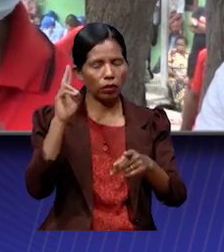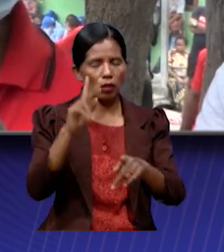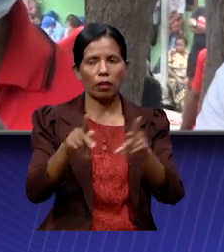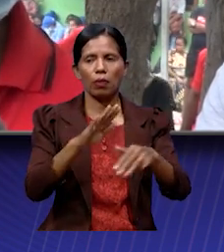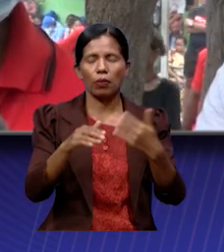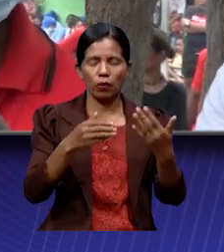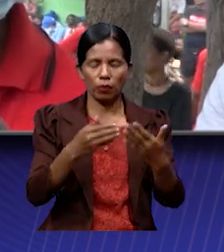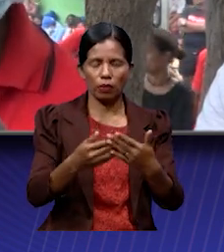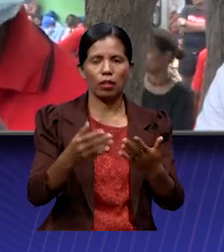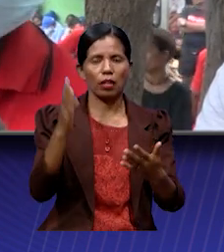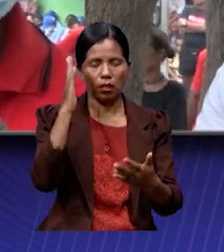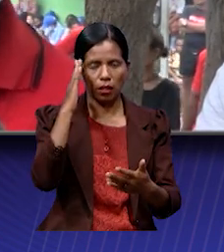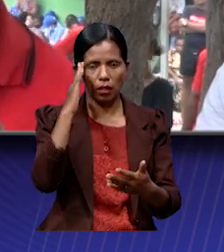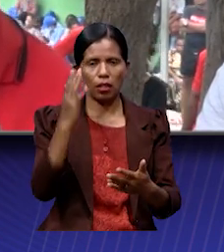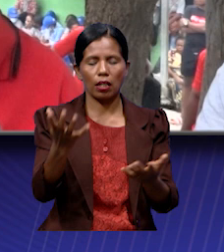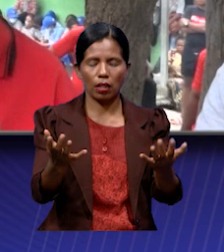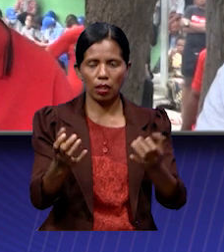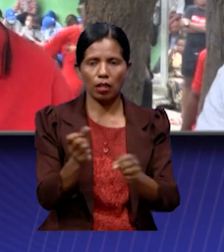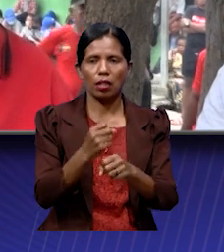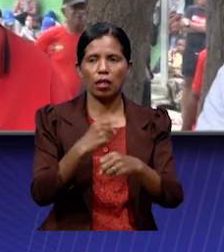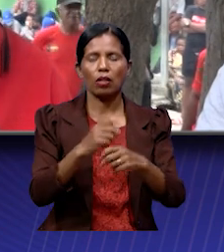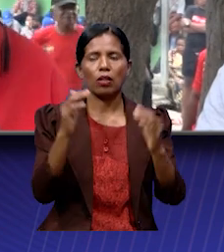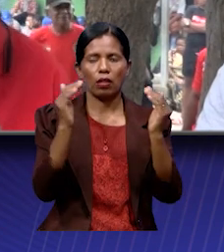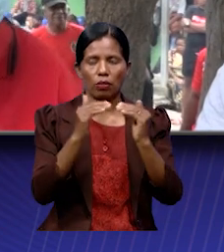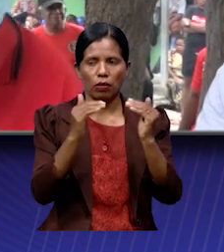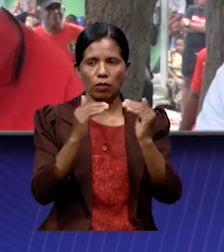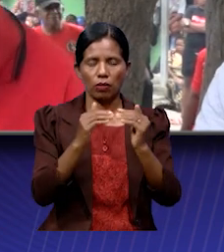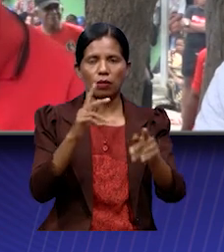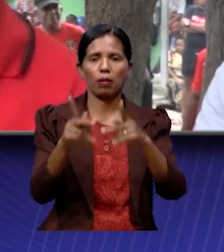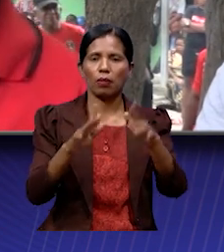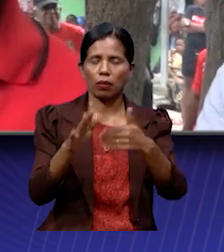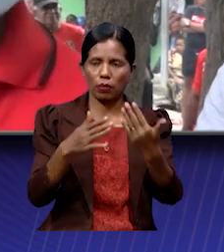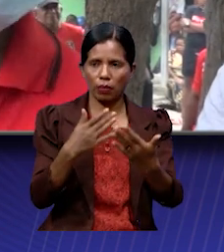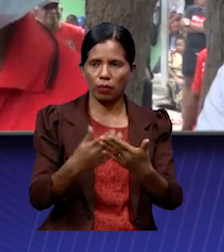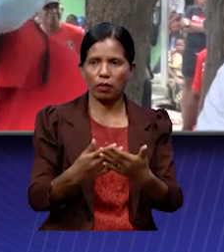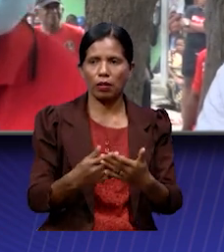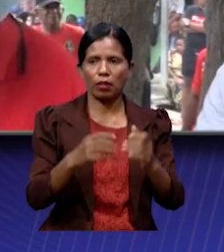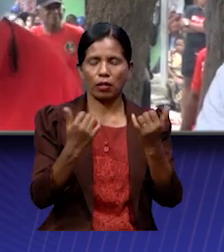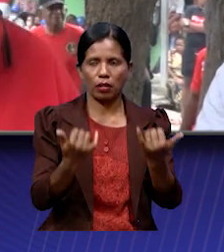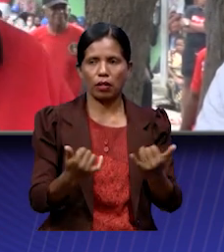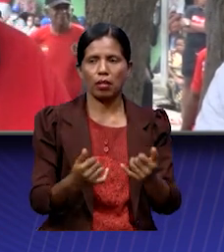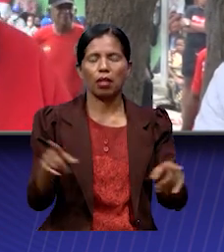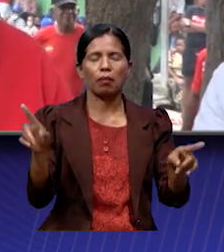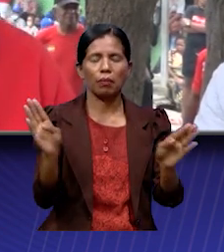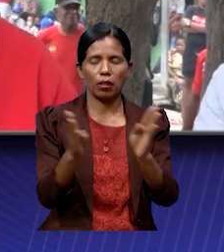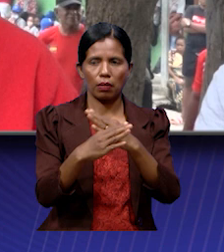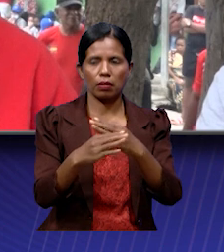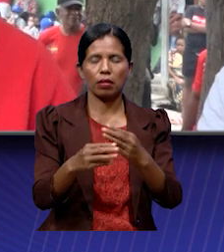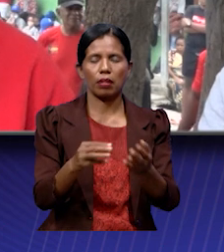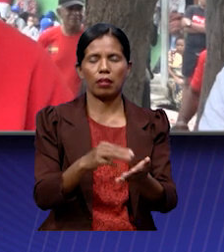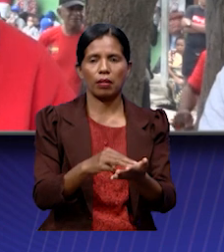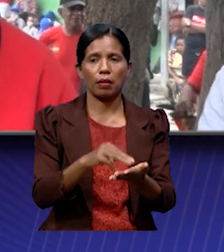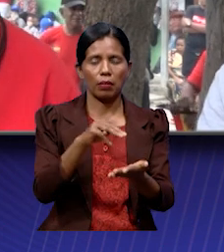opinião, hakarak halo diálogo ho componente hototu, e iranema ka sai hanesa matéria importante